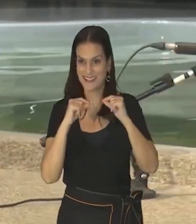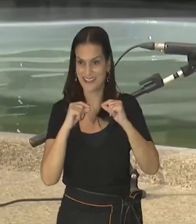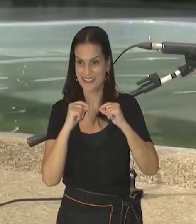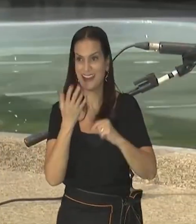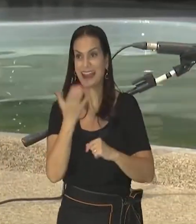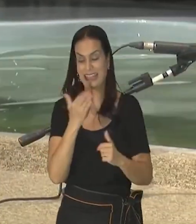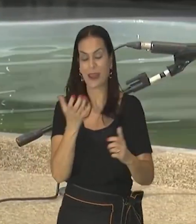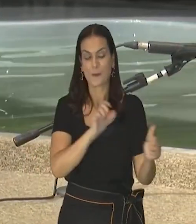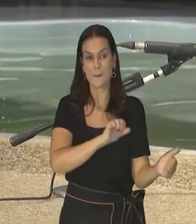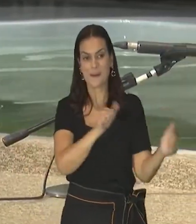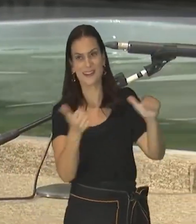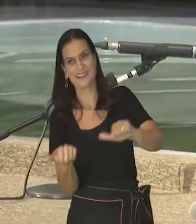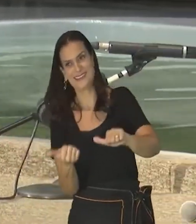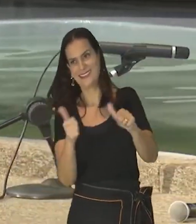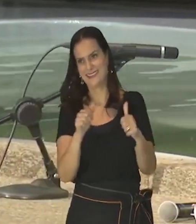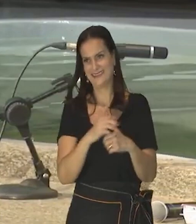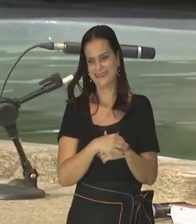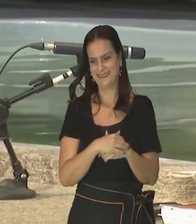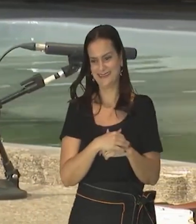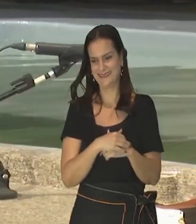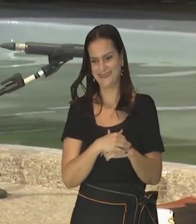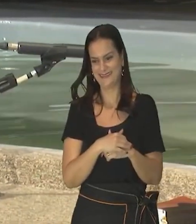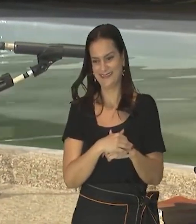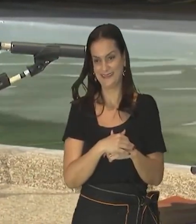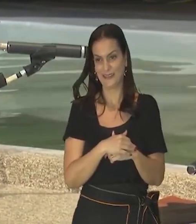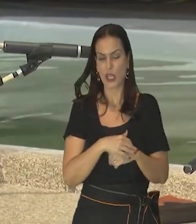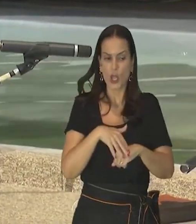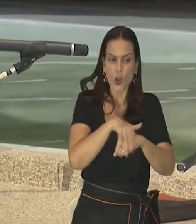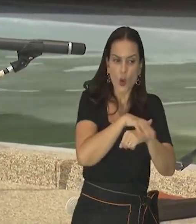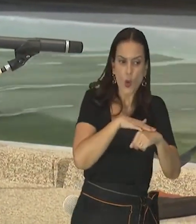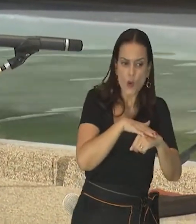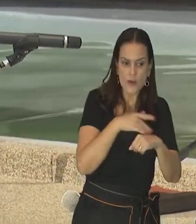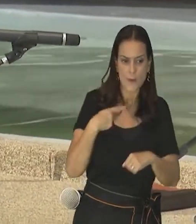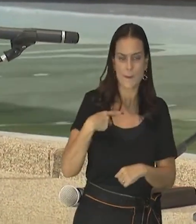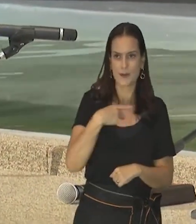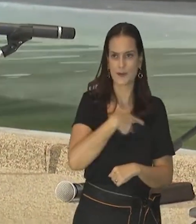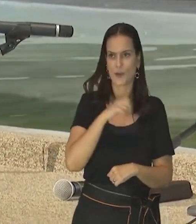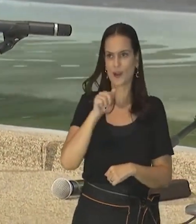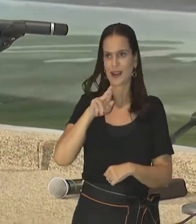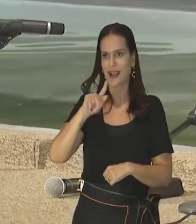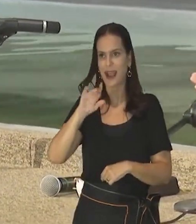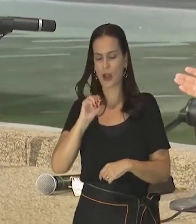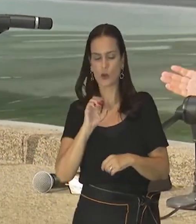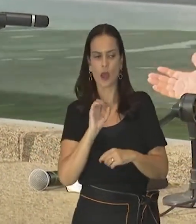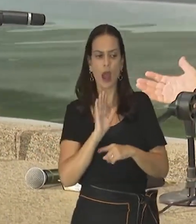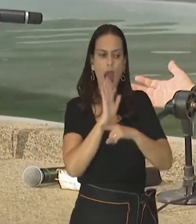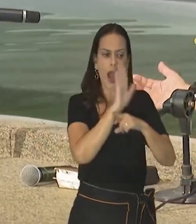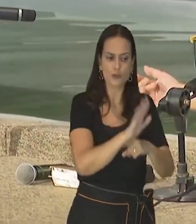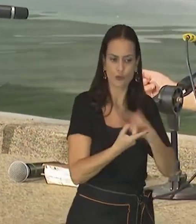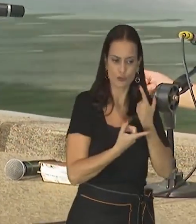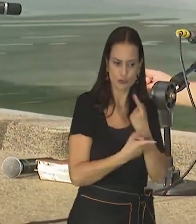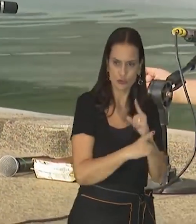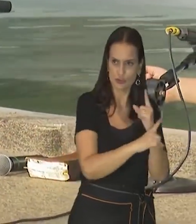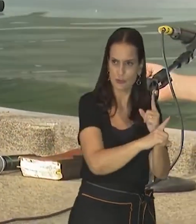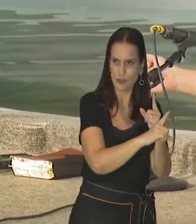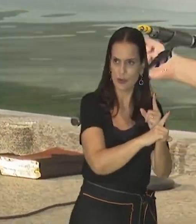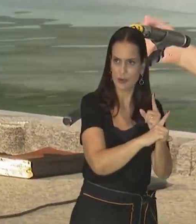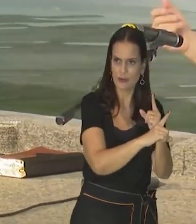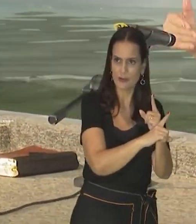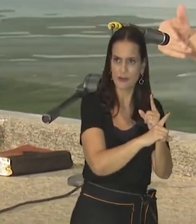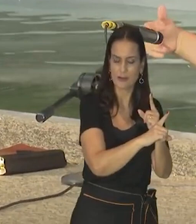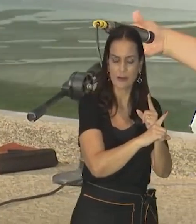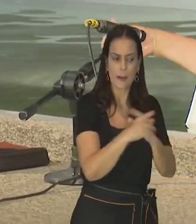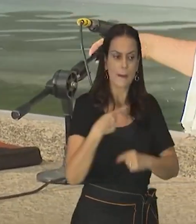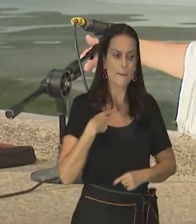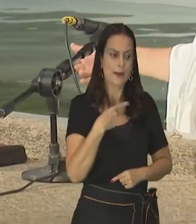eu quero ser batizada. E conversando com o pastor Carlos, que ajudou no discipulado da Aninha, o pastor